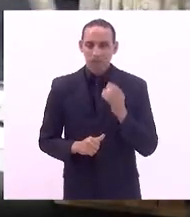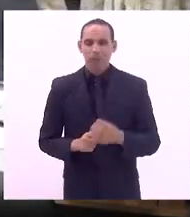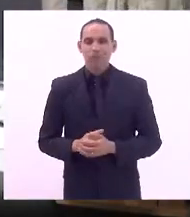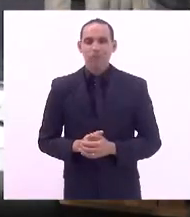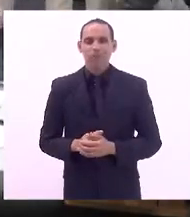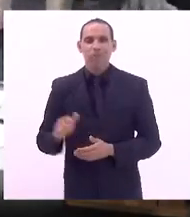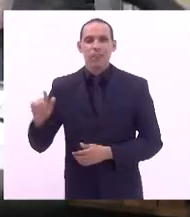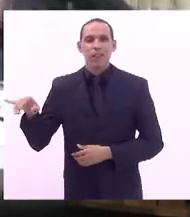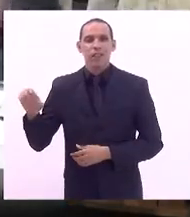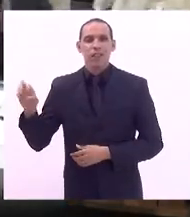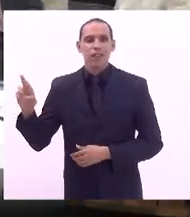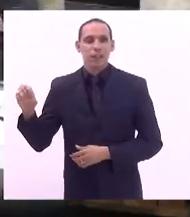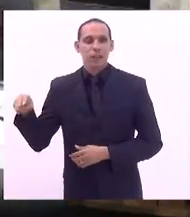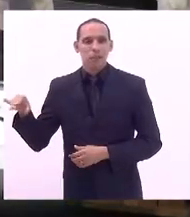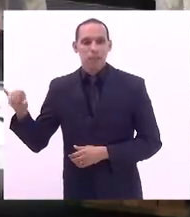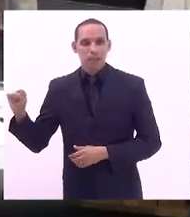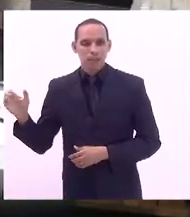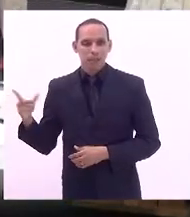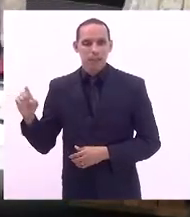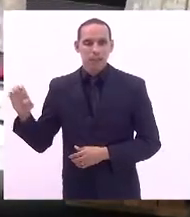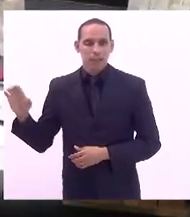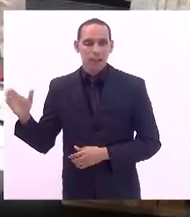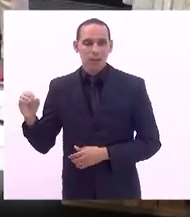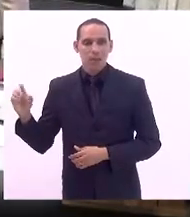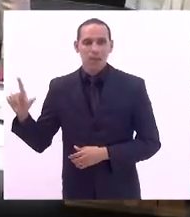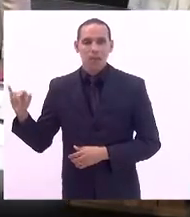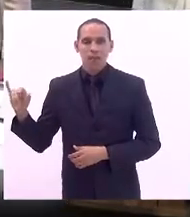em Jeremias de Oliveira Silva